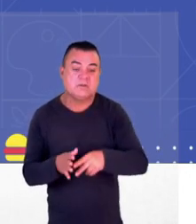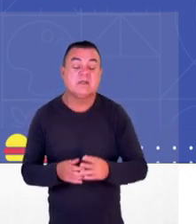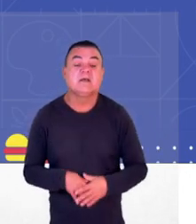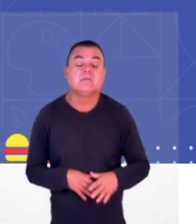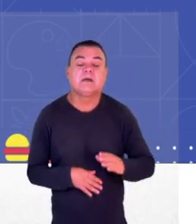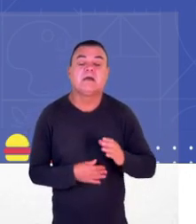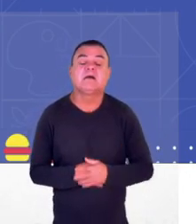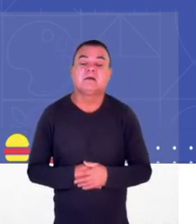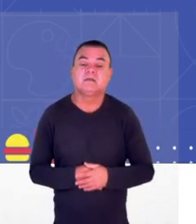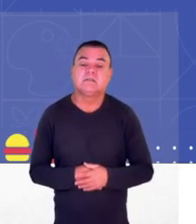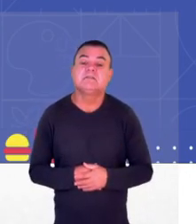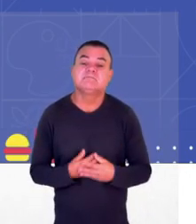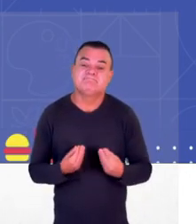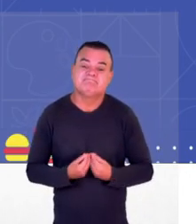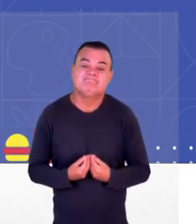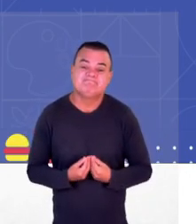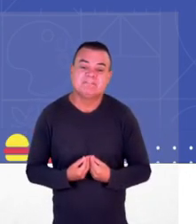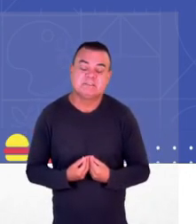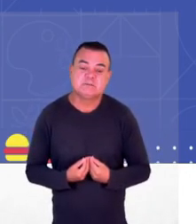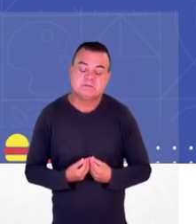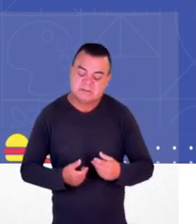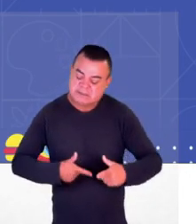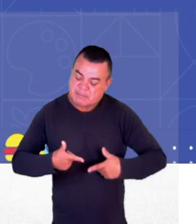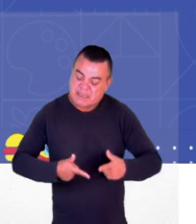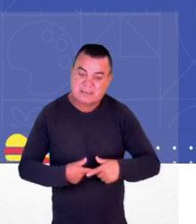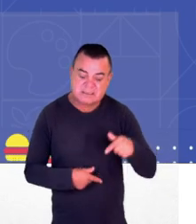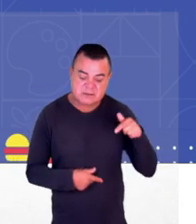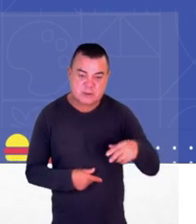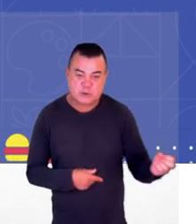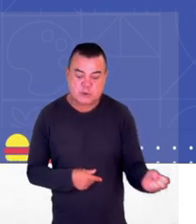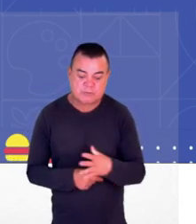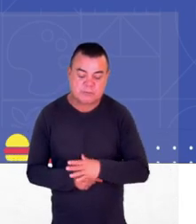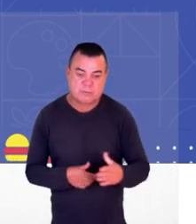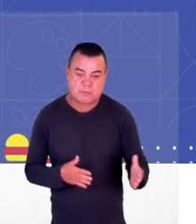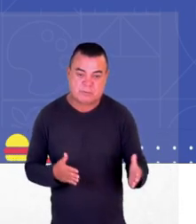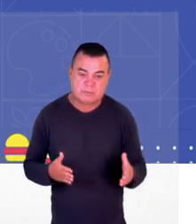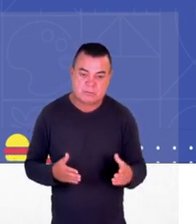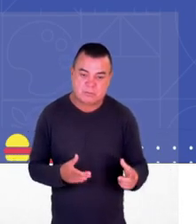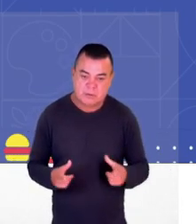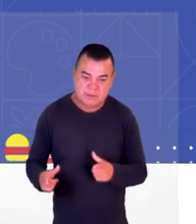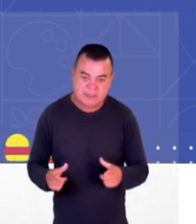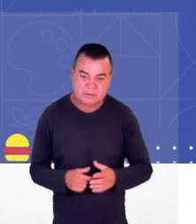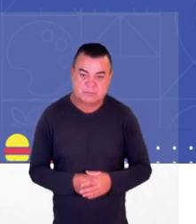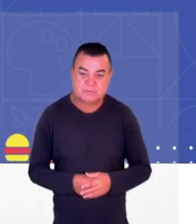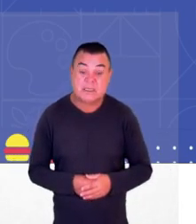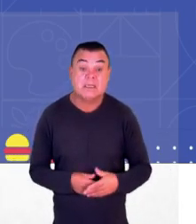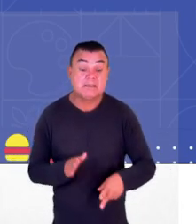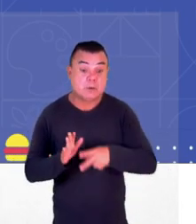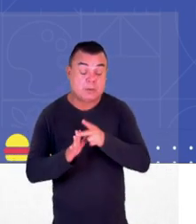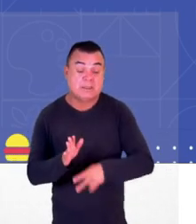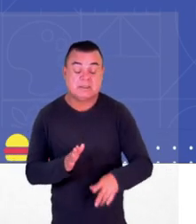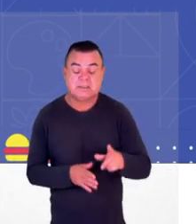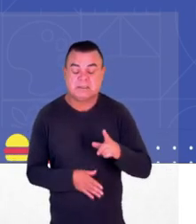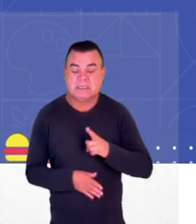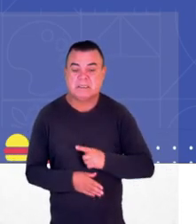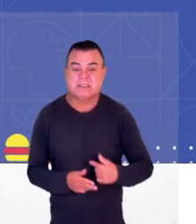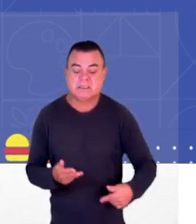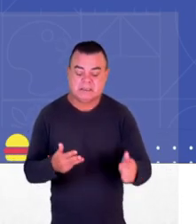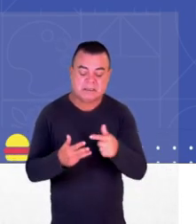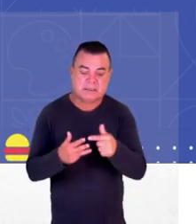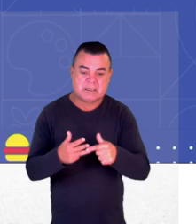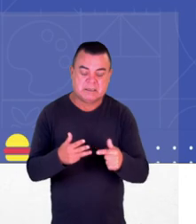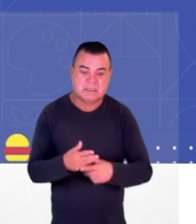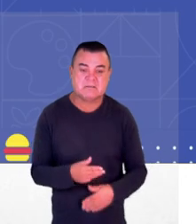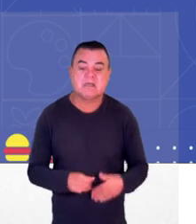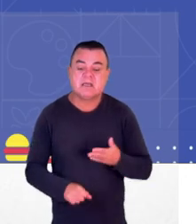desse novo momento que temos inclusive então o plano ele tá estruturado em três eixos principais são eles